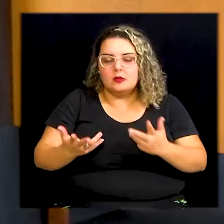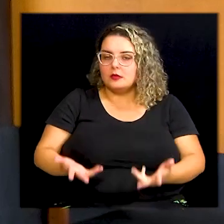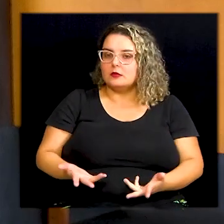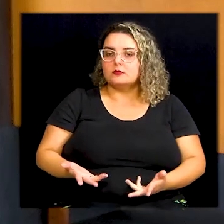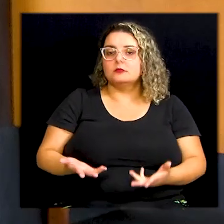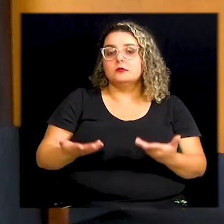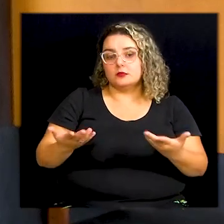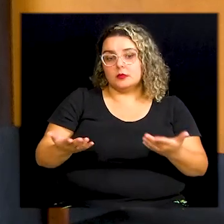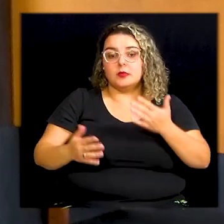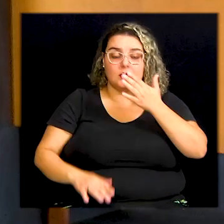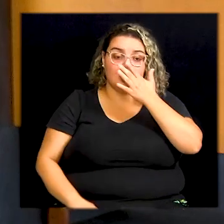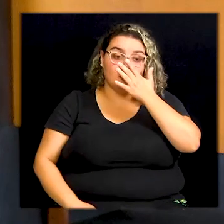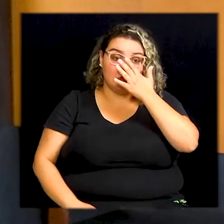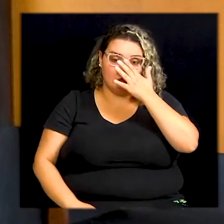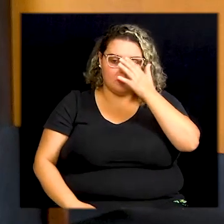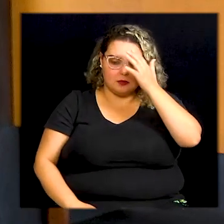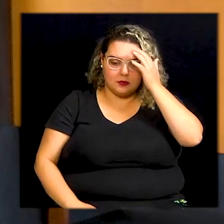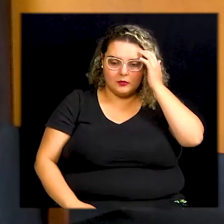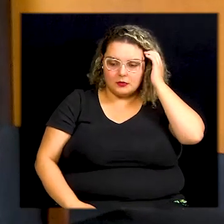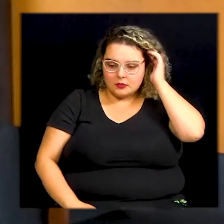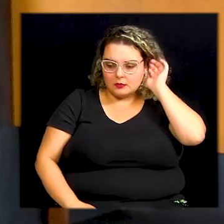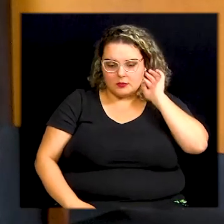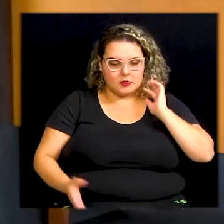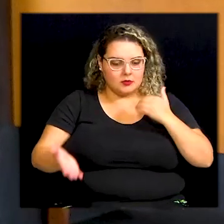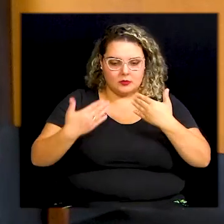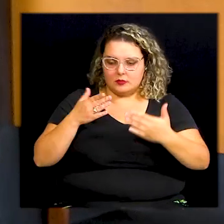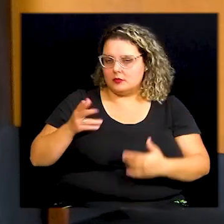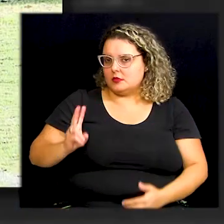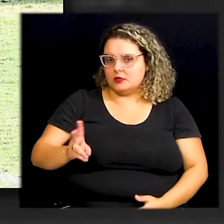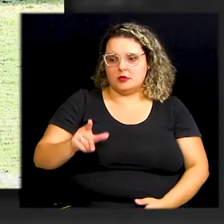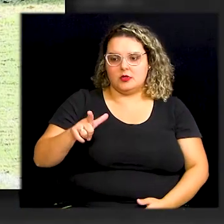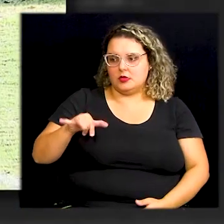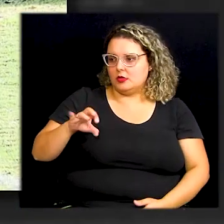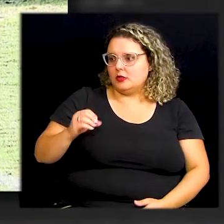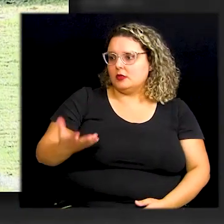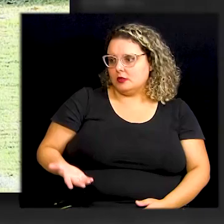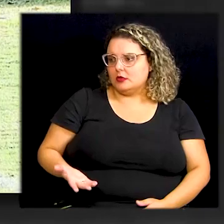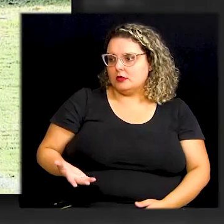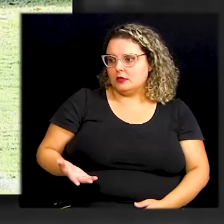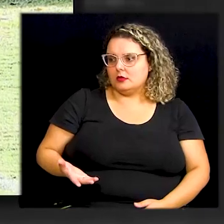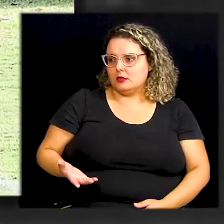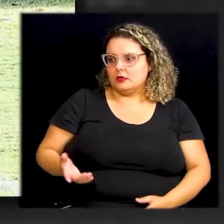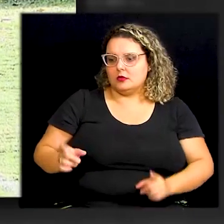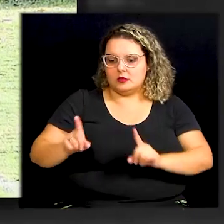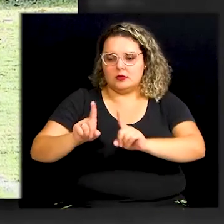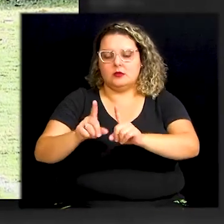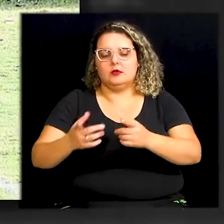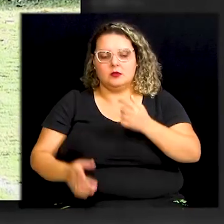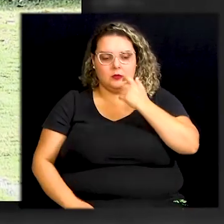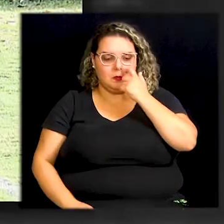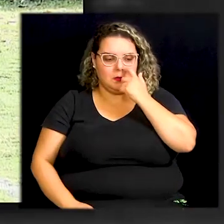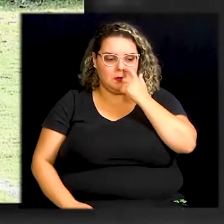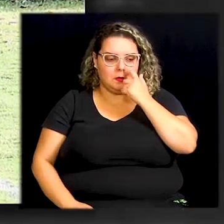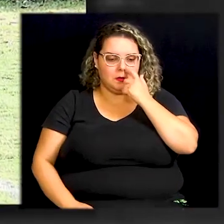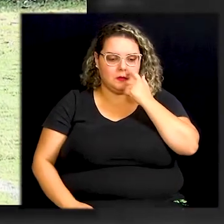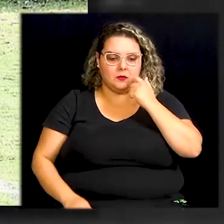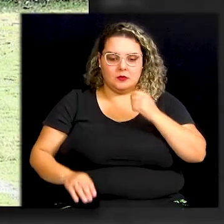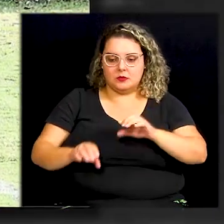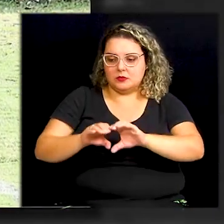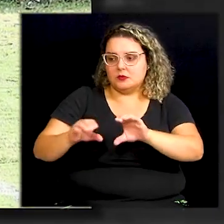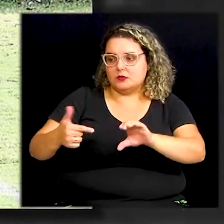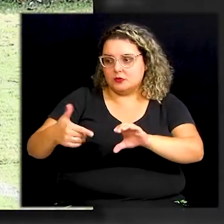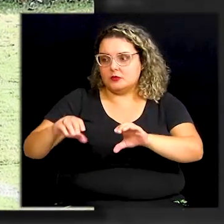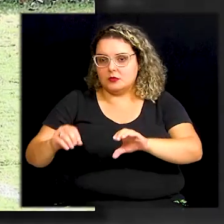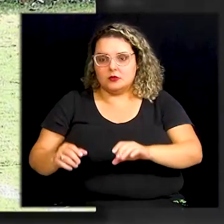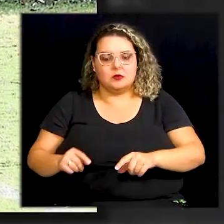forma. Então, mas a gente conversa direto, o Léo ficou comigo também quando ele estava no Sub-20, a